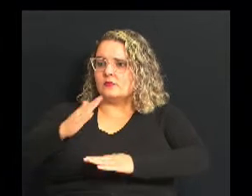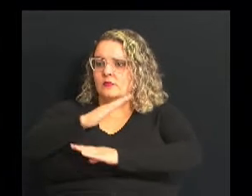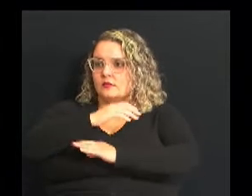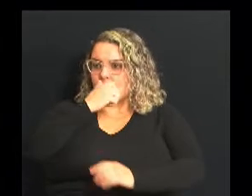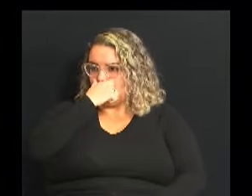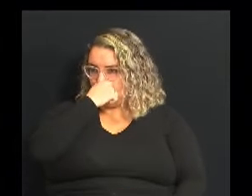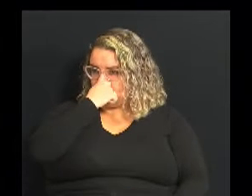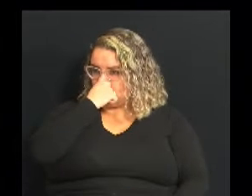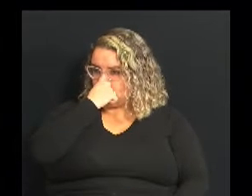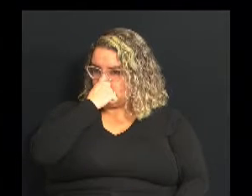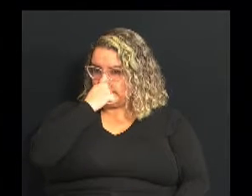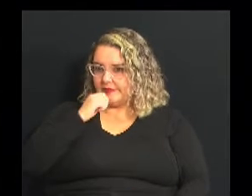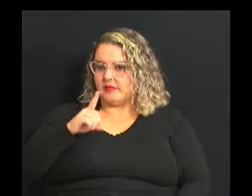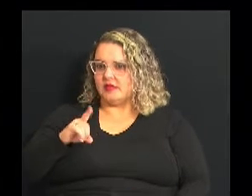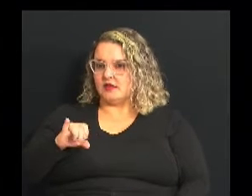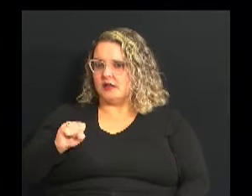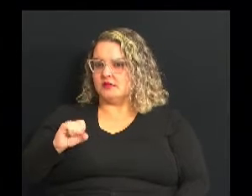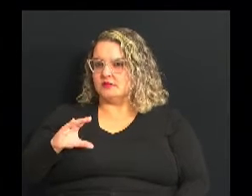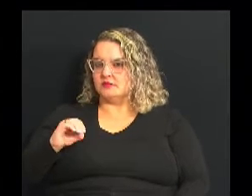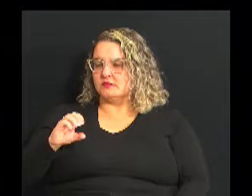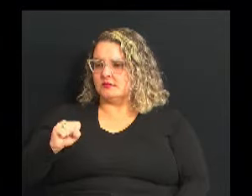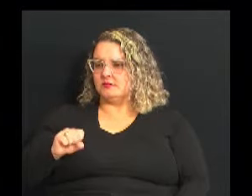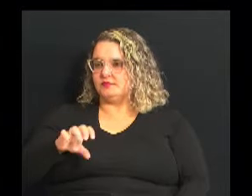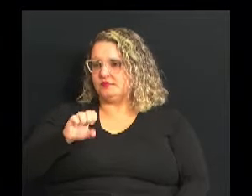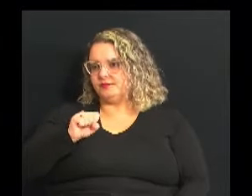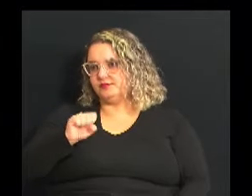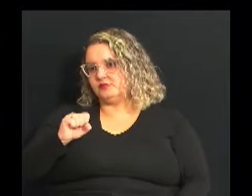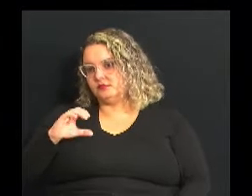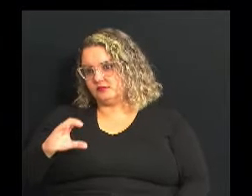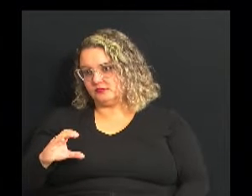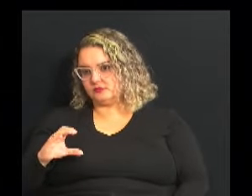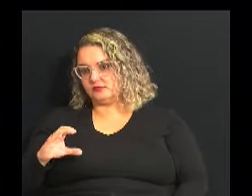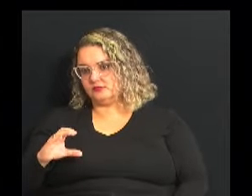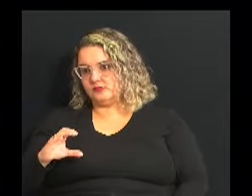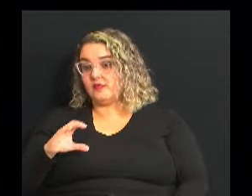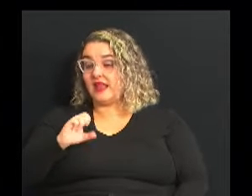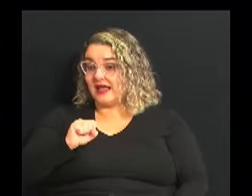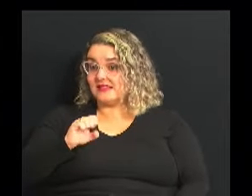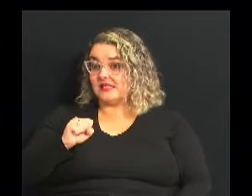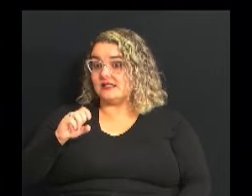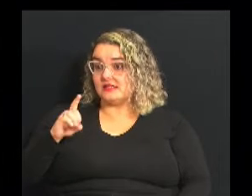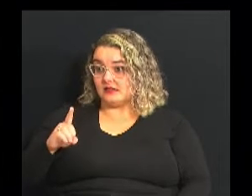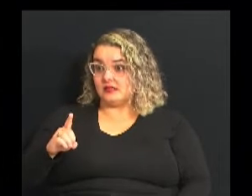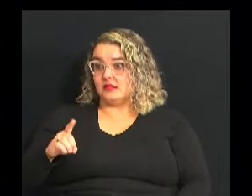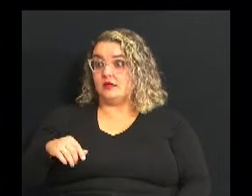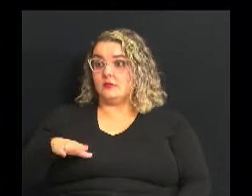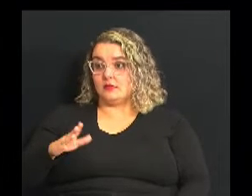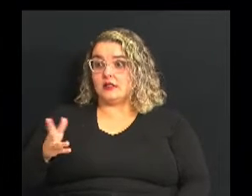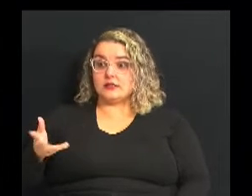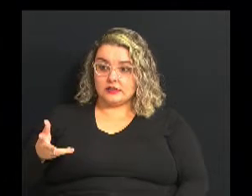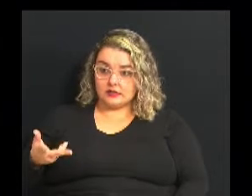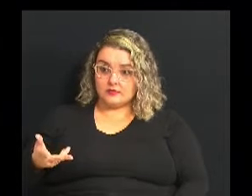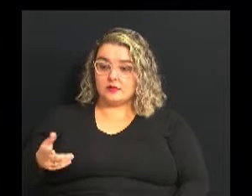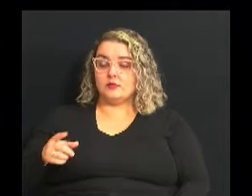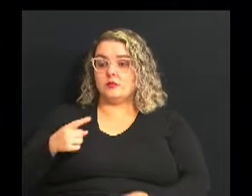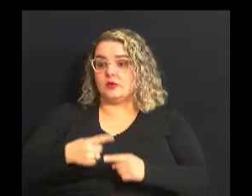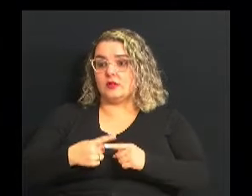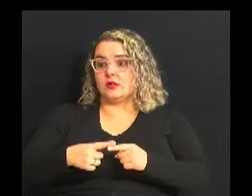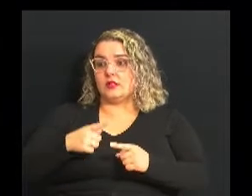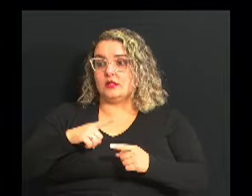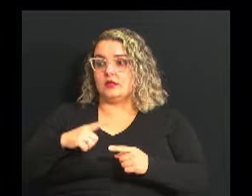São discos, né, alguns SSDs para tornar alguns sistemas mais rápidos, né, que o SSD tem uma velocidade de leitura e